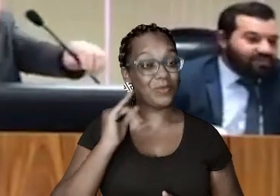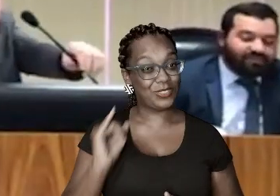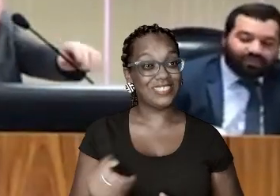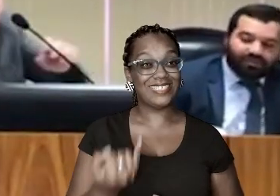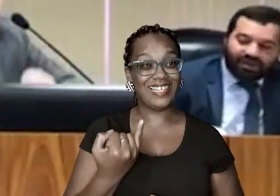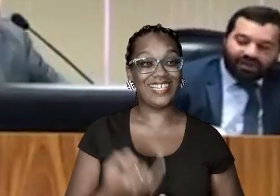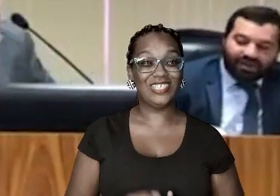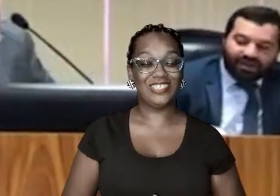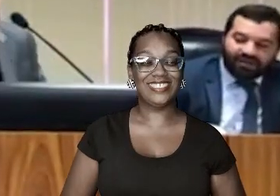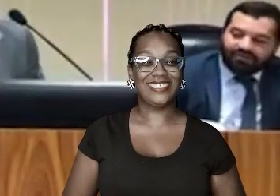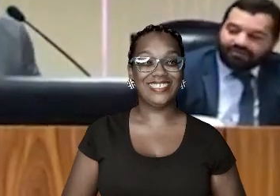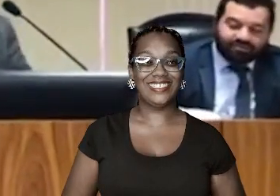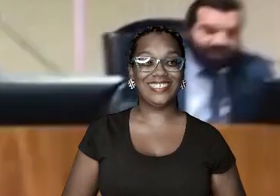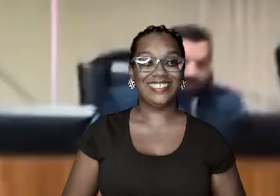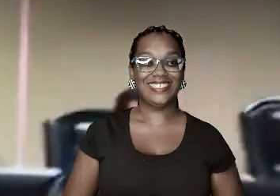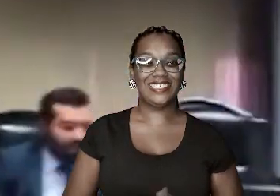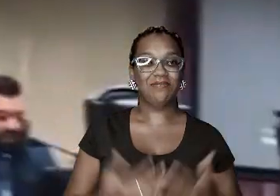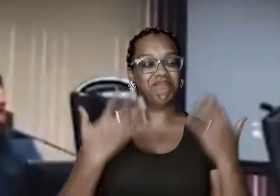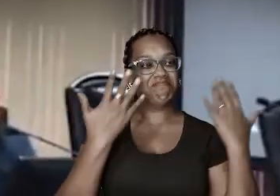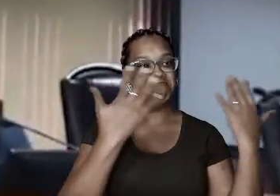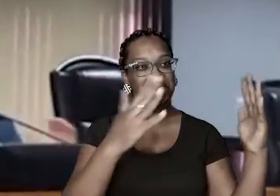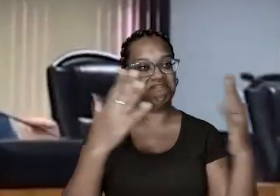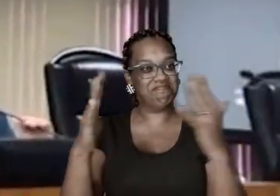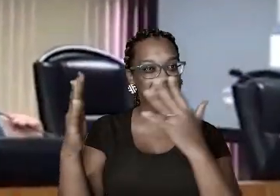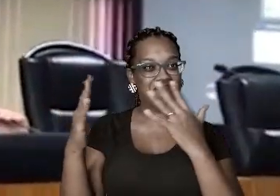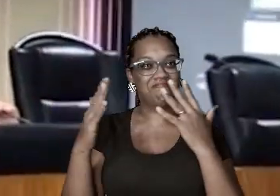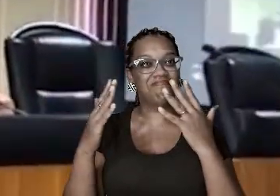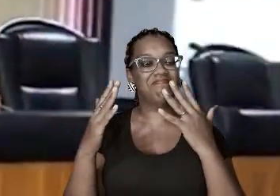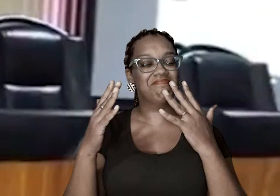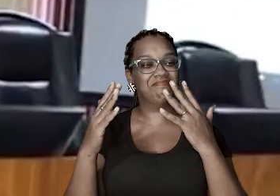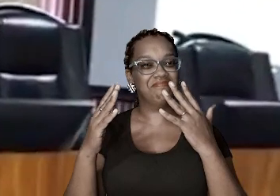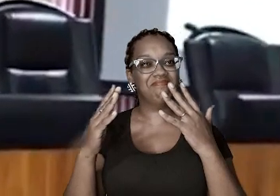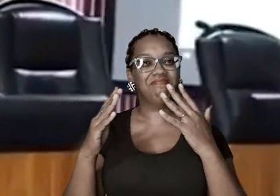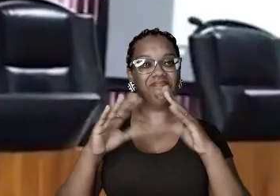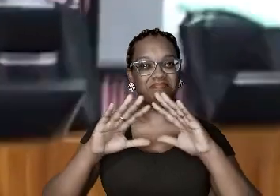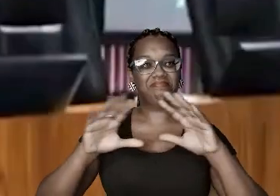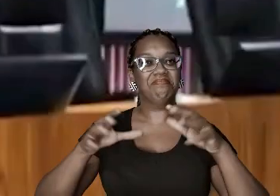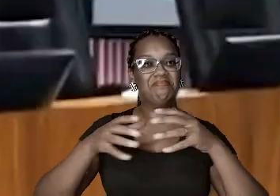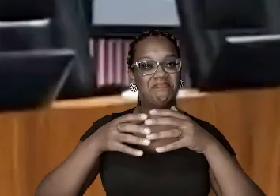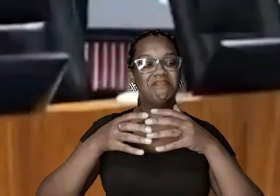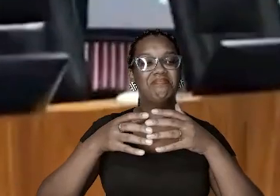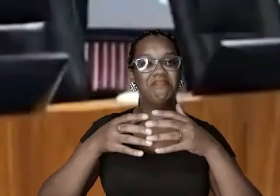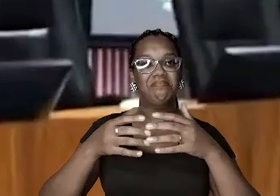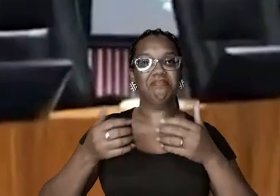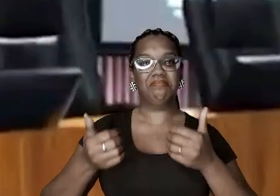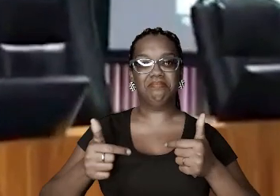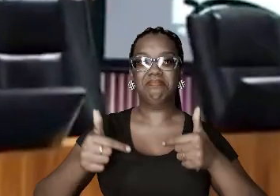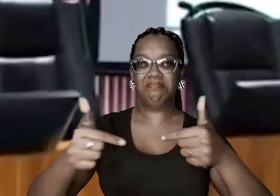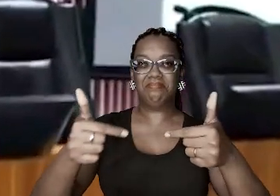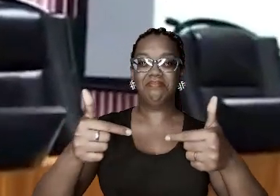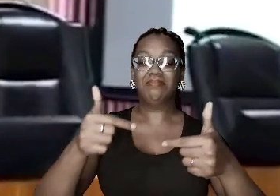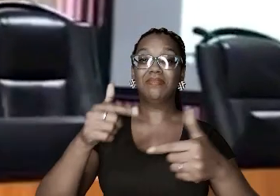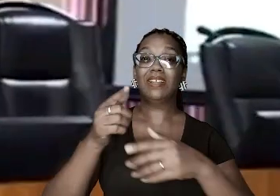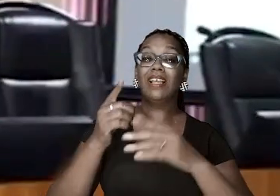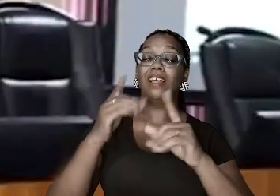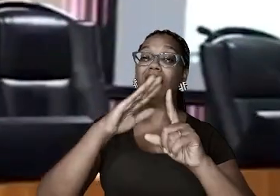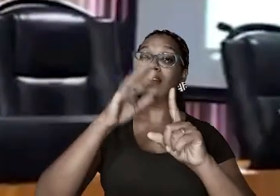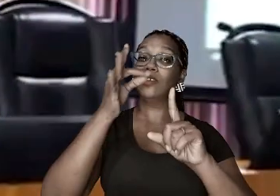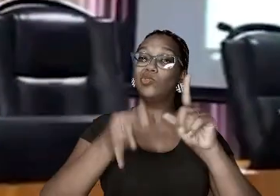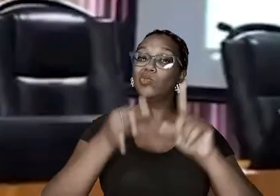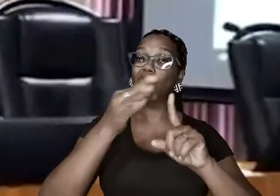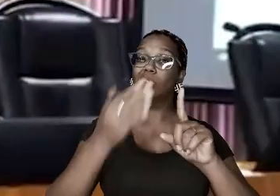obrigado pela oportunidade é parabenizar aqui organização